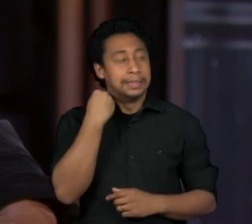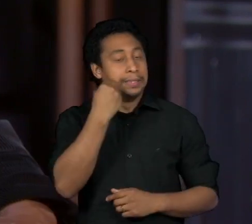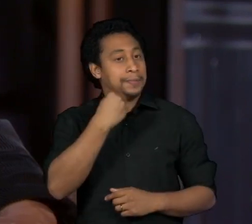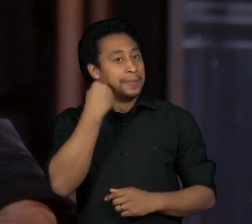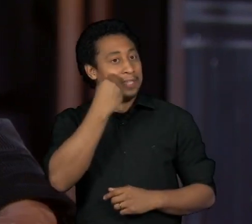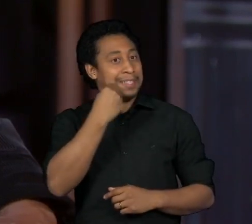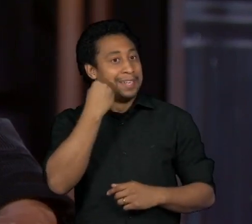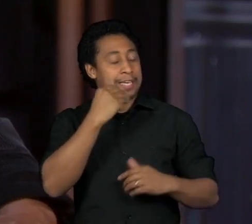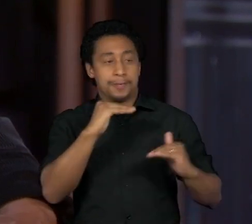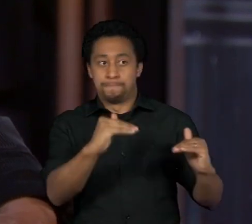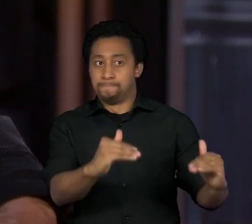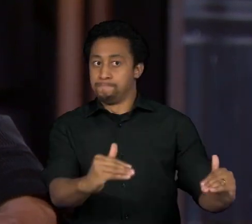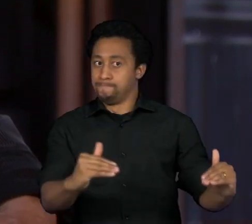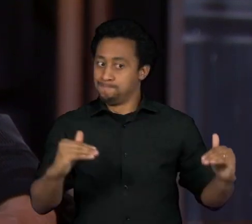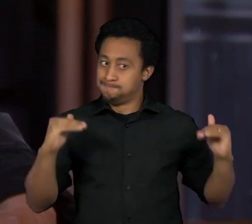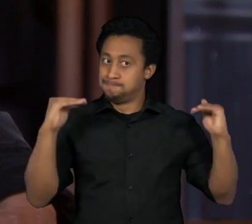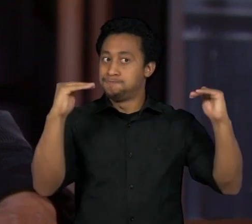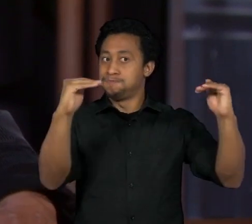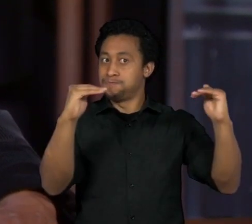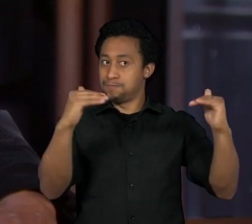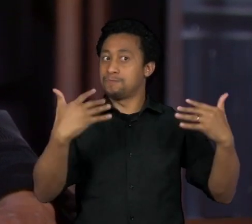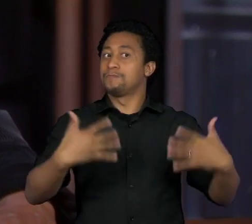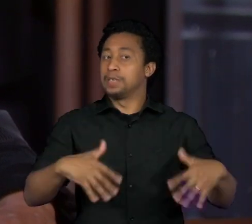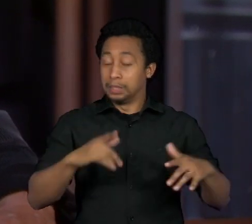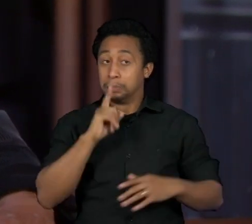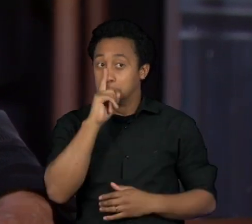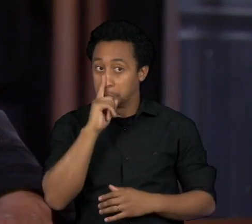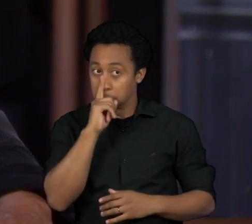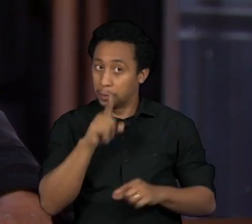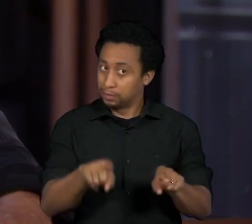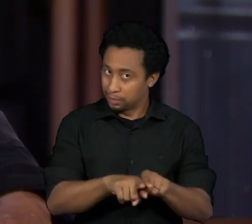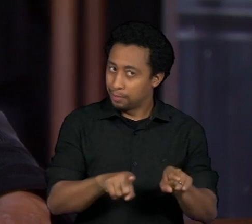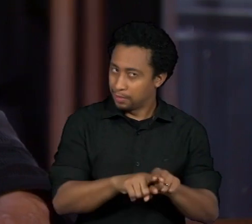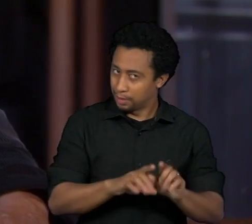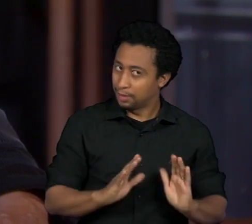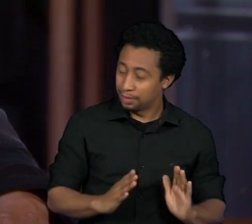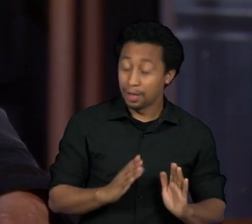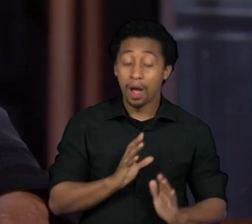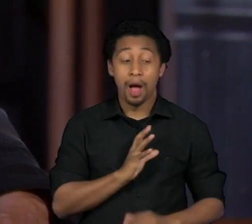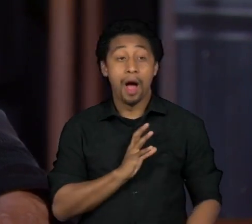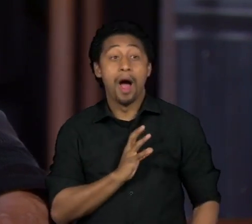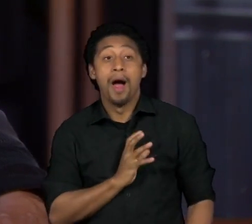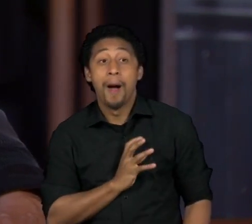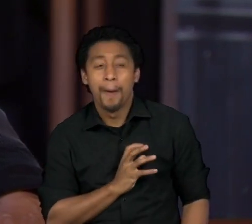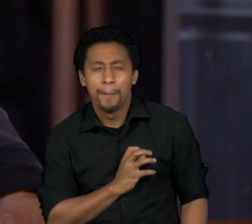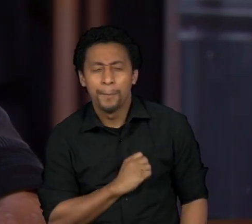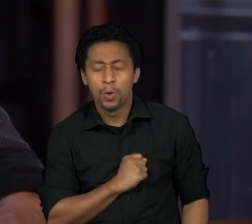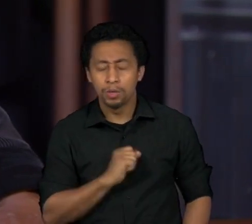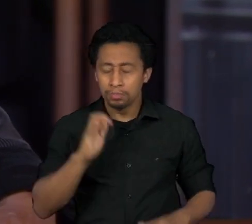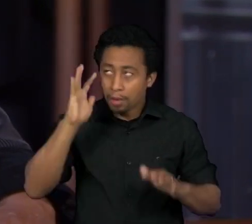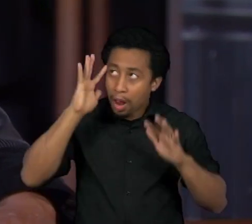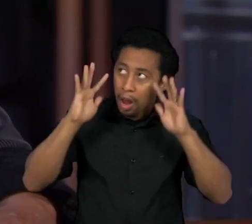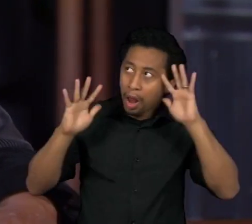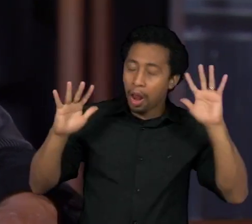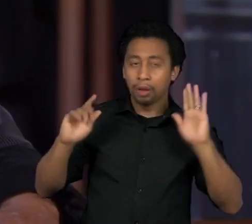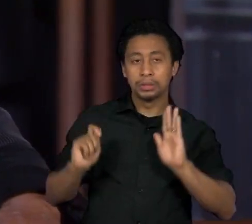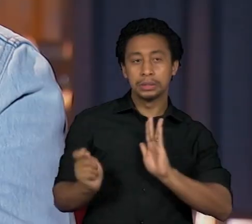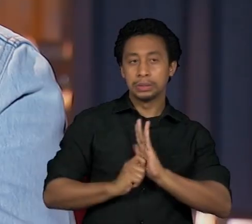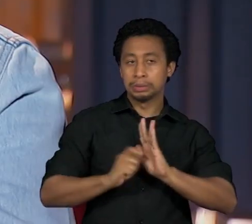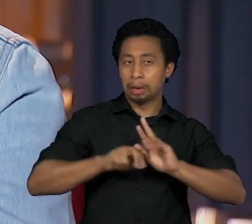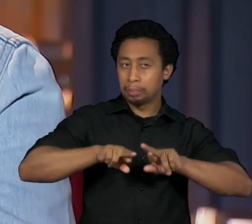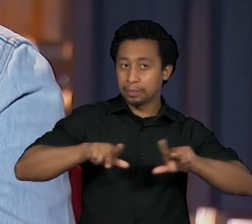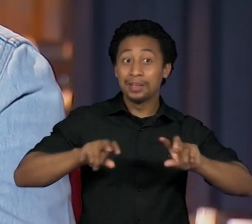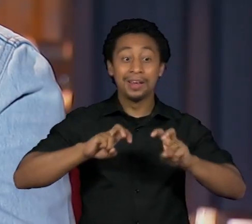mais potente e também arriscada. O amor, os alucinógenos e